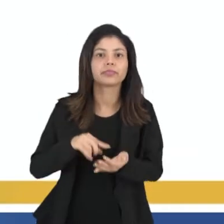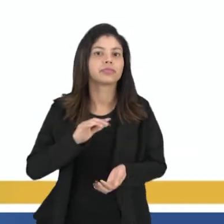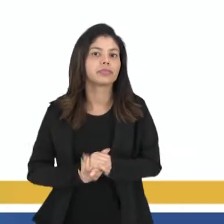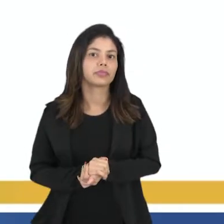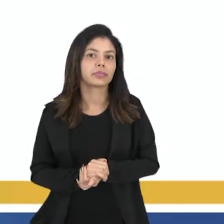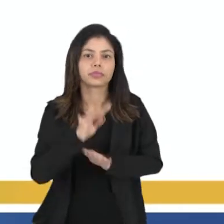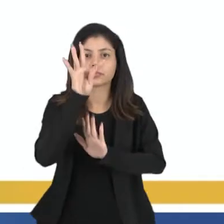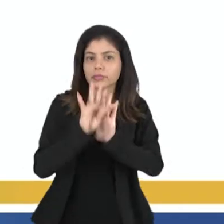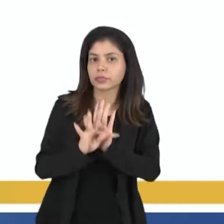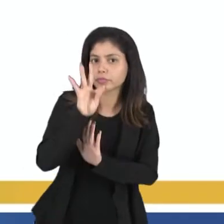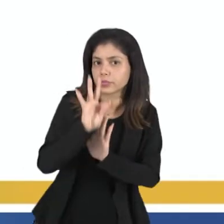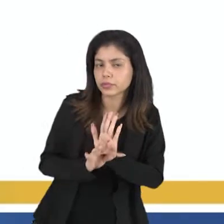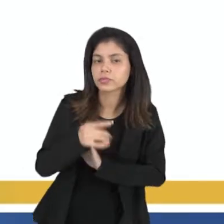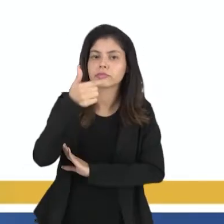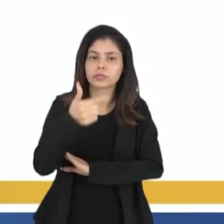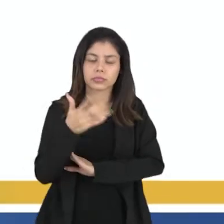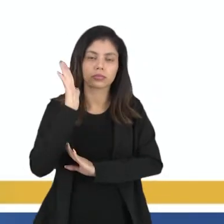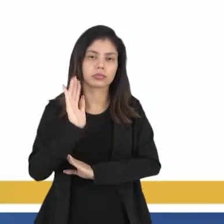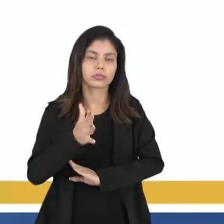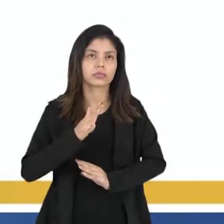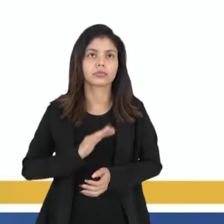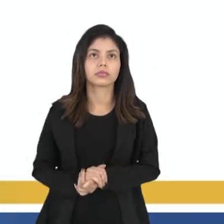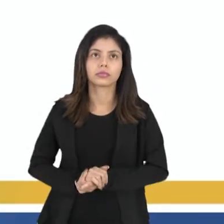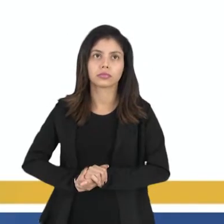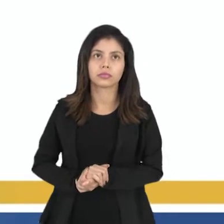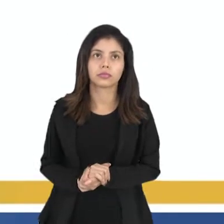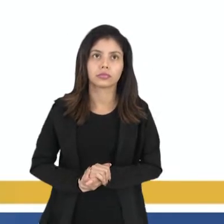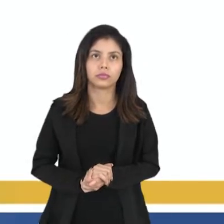Isso é um texto, né? O segundo texto já do René